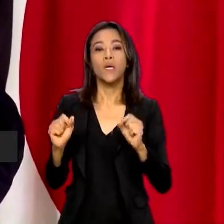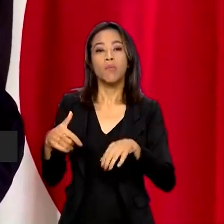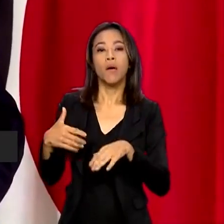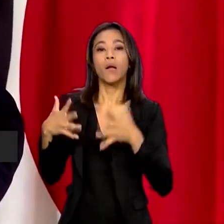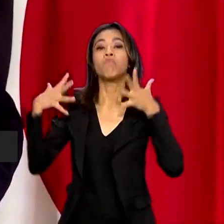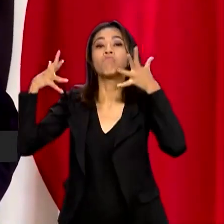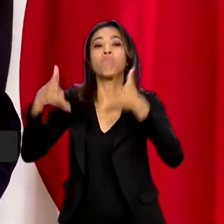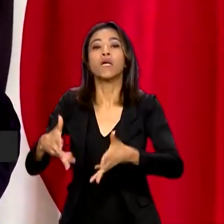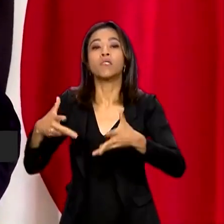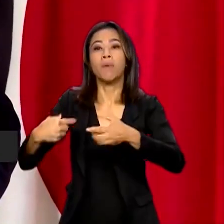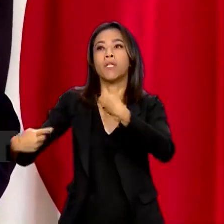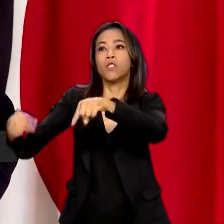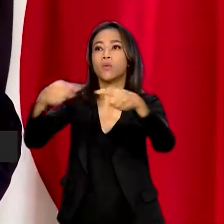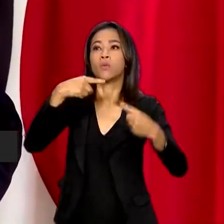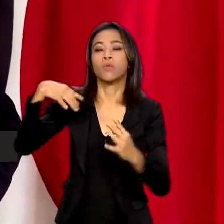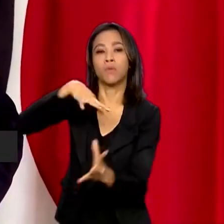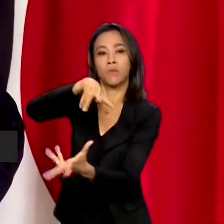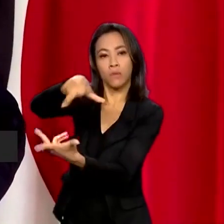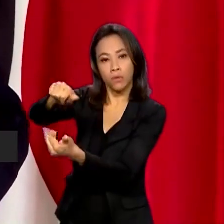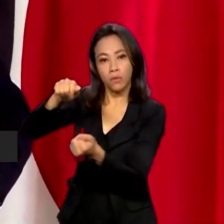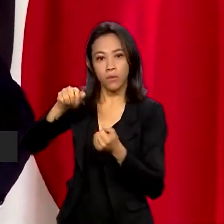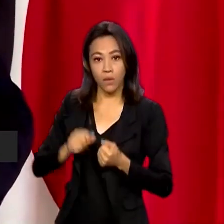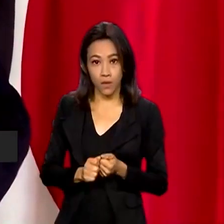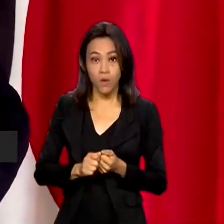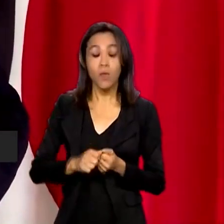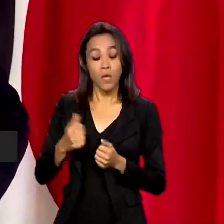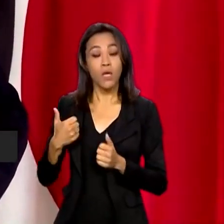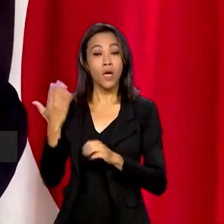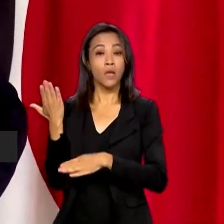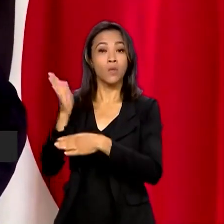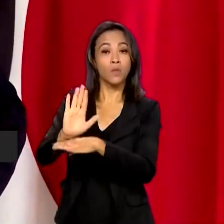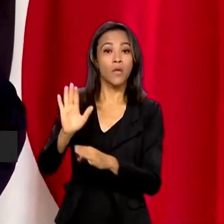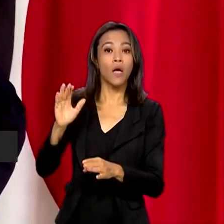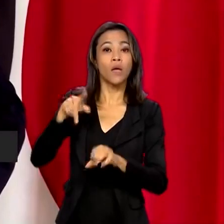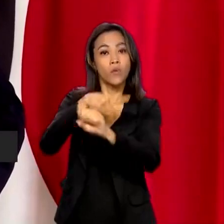internacional e para ajudar o mundo a cumprir as metas